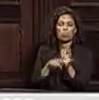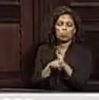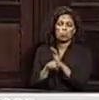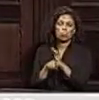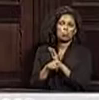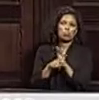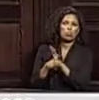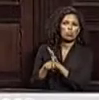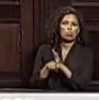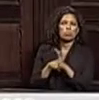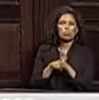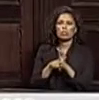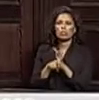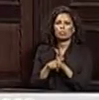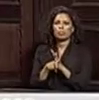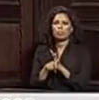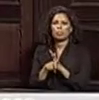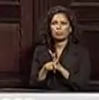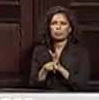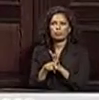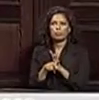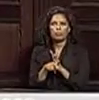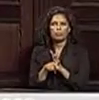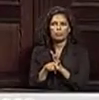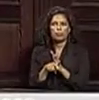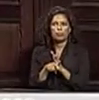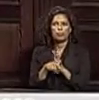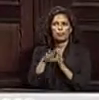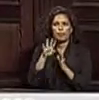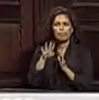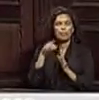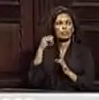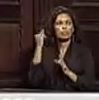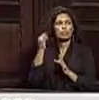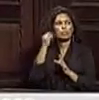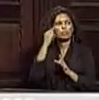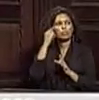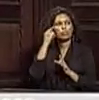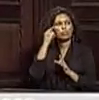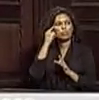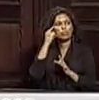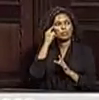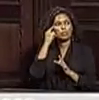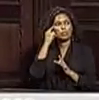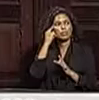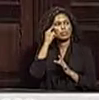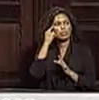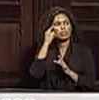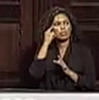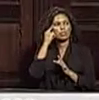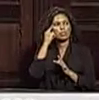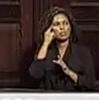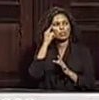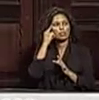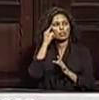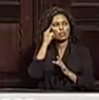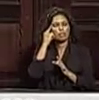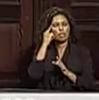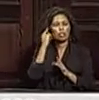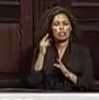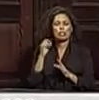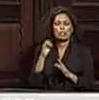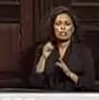destacou, inclusive, que sabe que para chegar em Brasília e ser um deputado federal, há de se imaginar que ali tem poucos